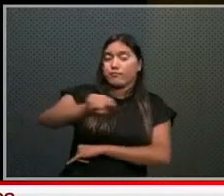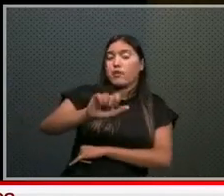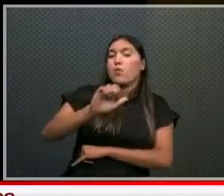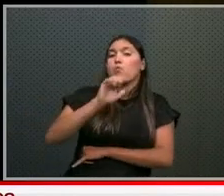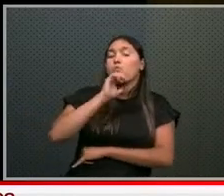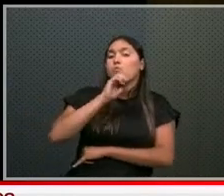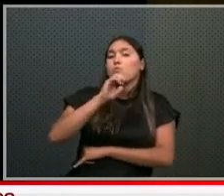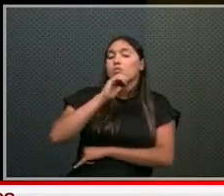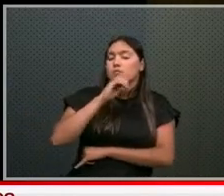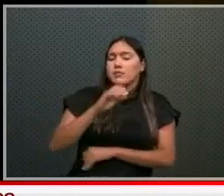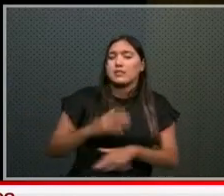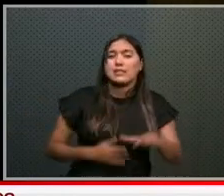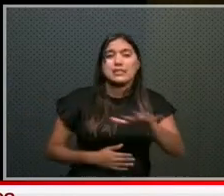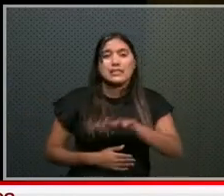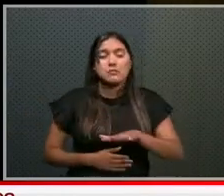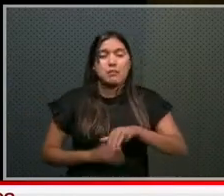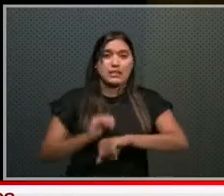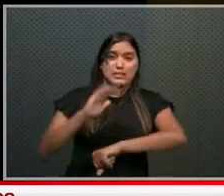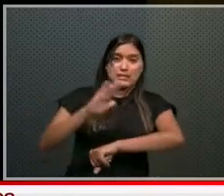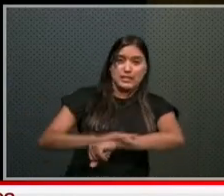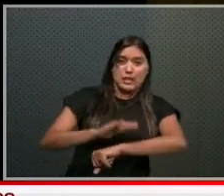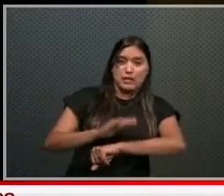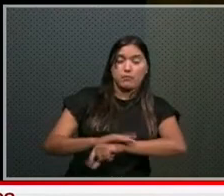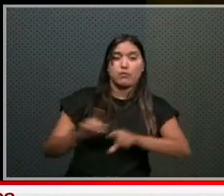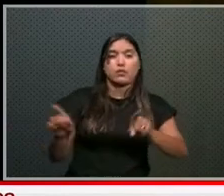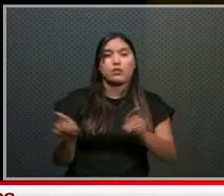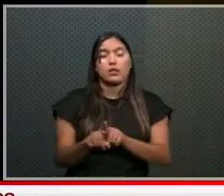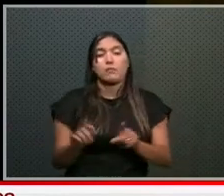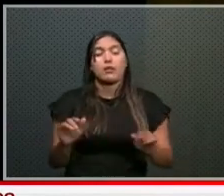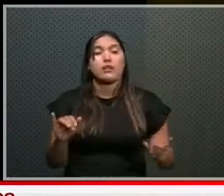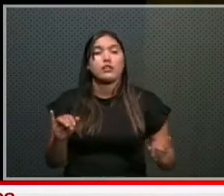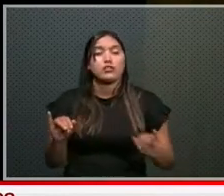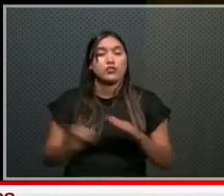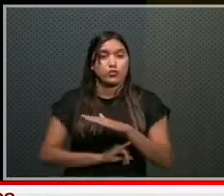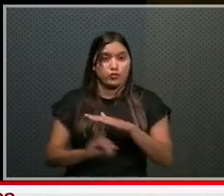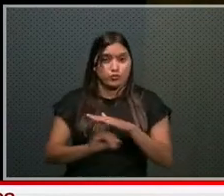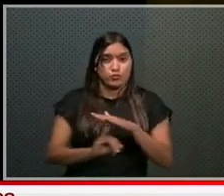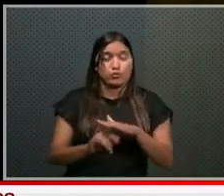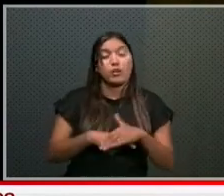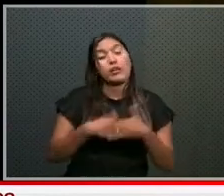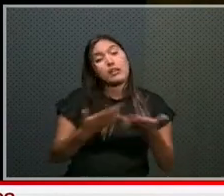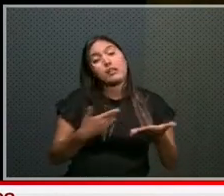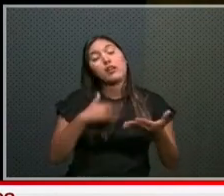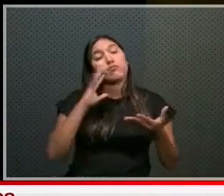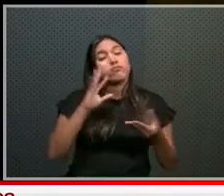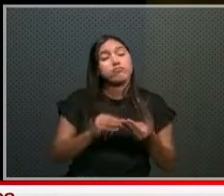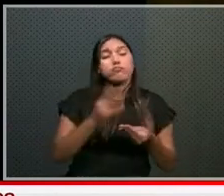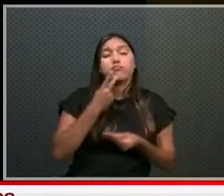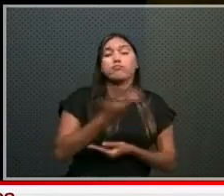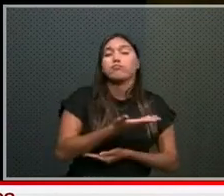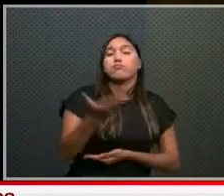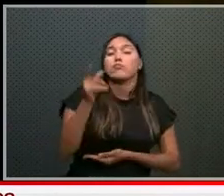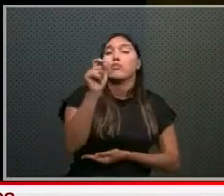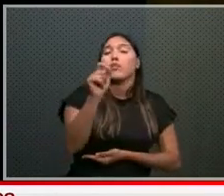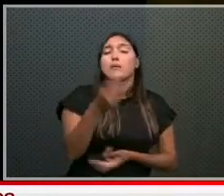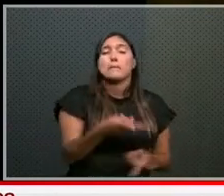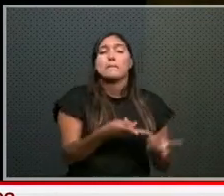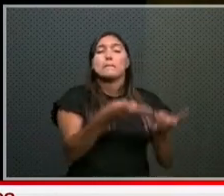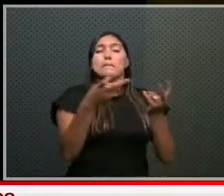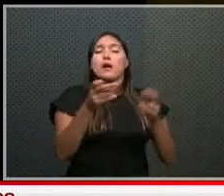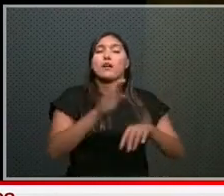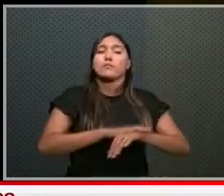no espaço quanto no tempo quanto entra as instituições e dito isso eu quero destacar e reconhecer a